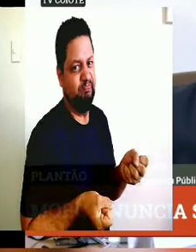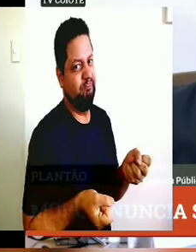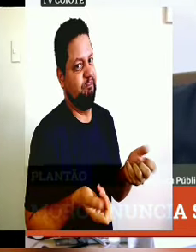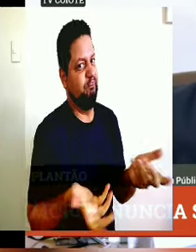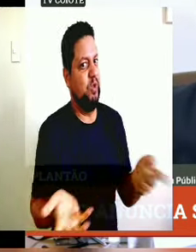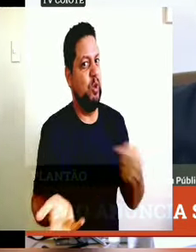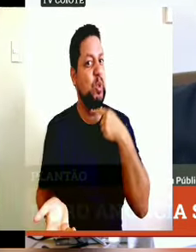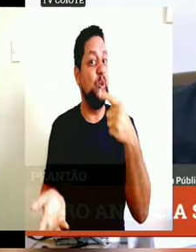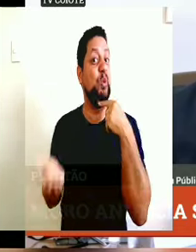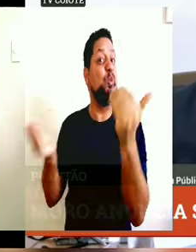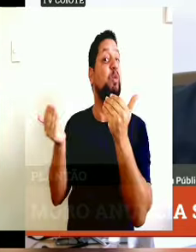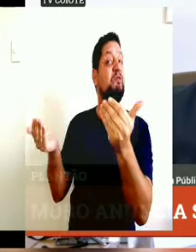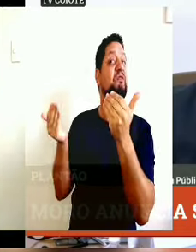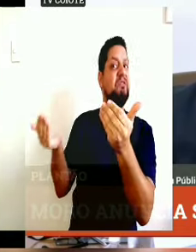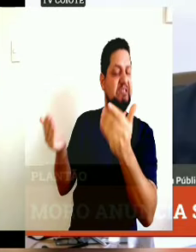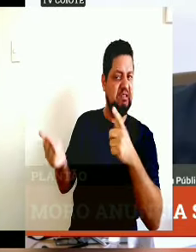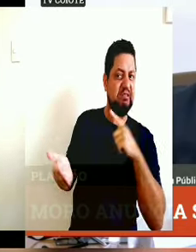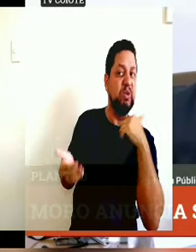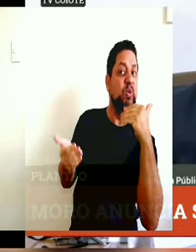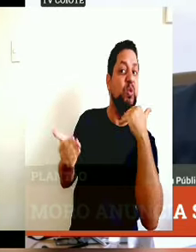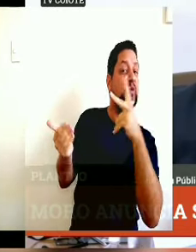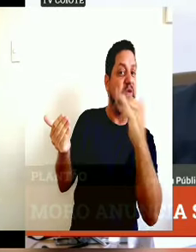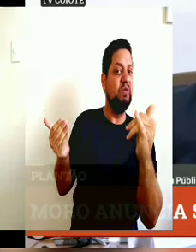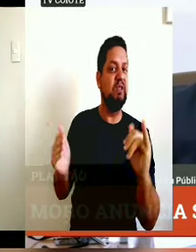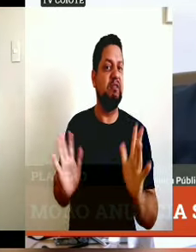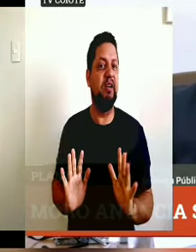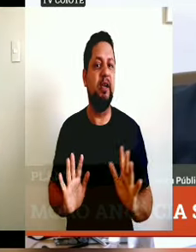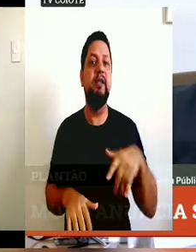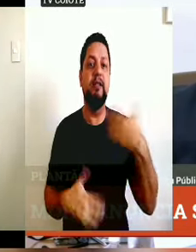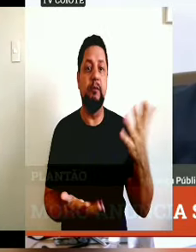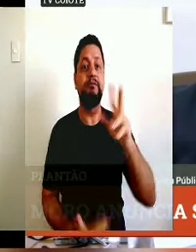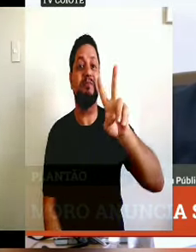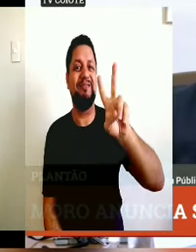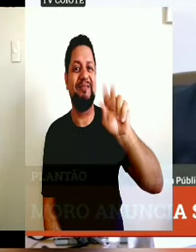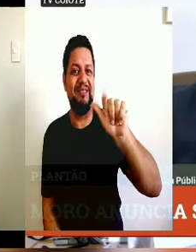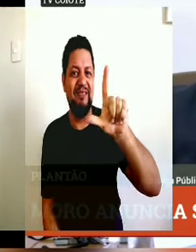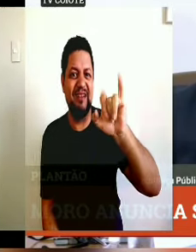possibilidade que se afirme que o Maurício Valeixo gostaria de sair,